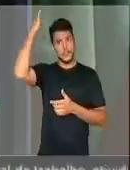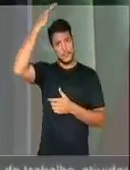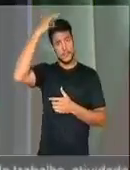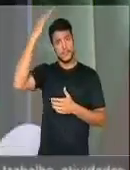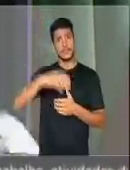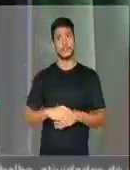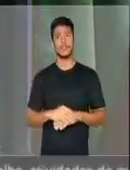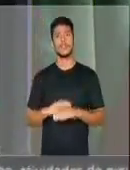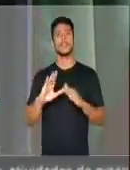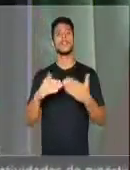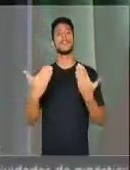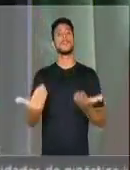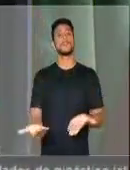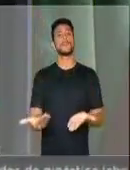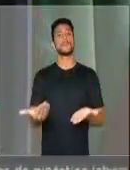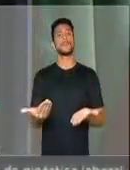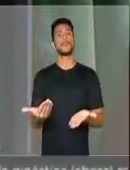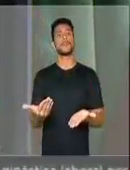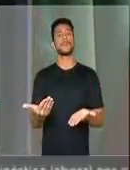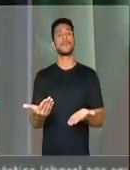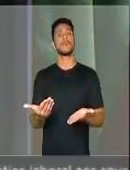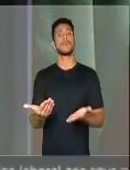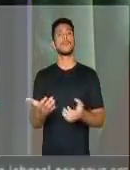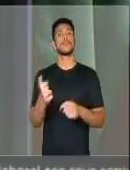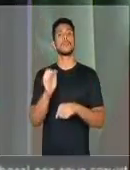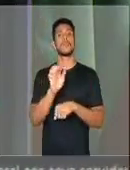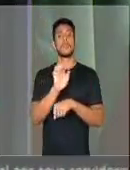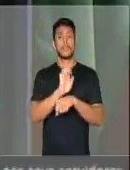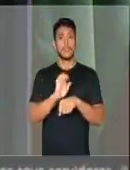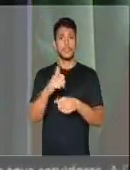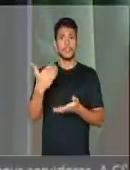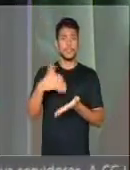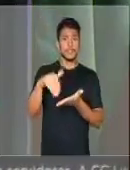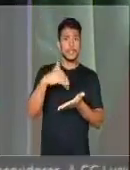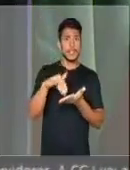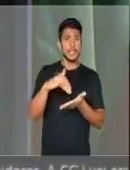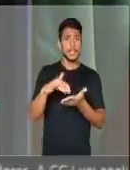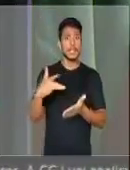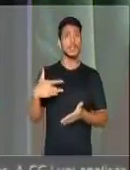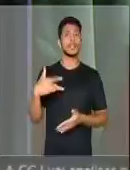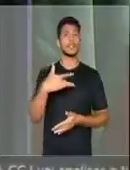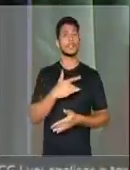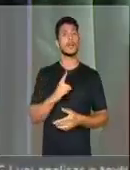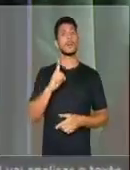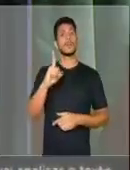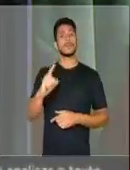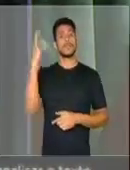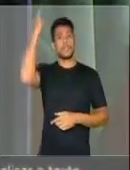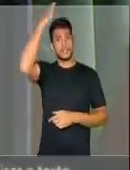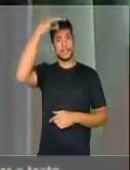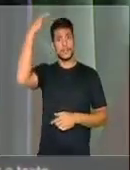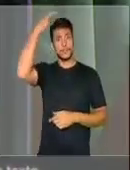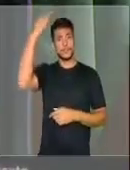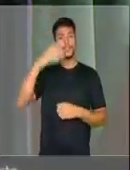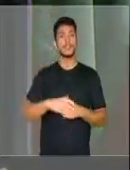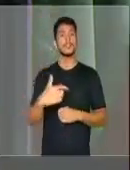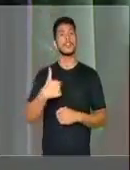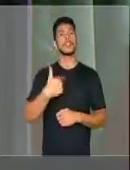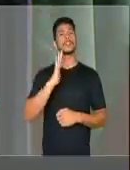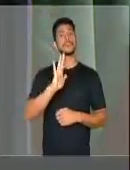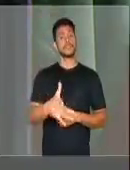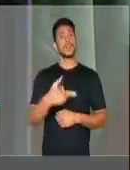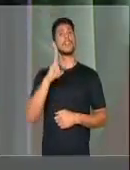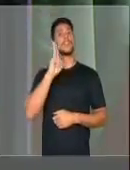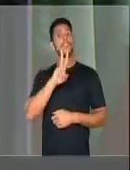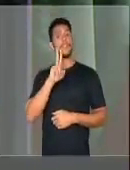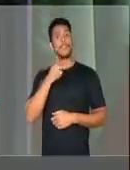aqui, secretário de Estado da Saúde do Espírito Santo, Ricardo de Oliveira, estou fazendo